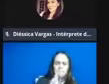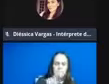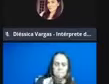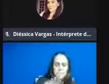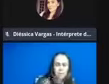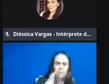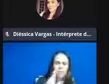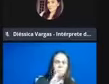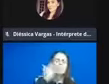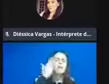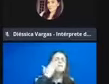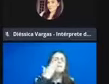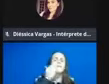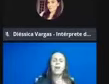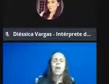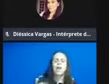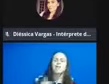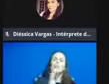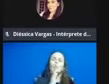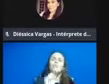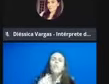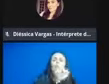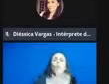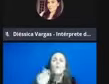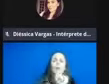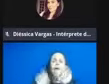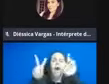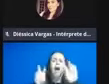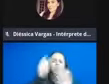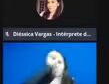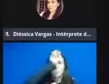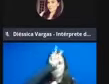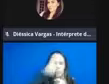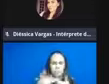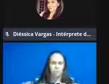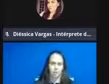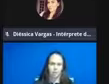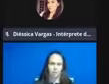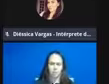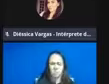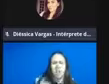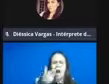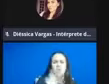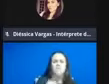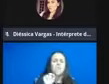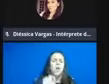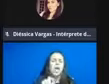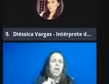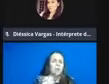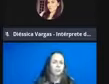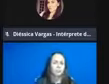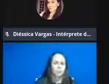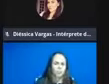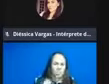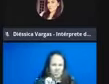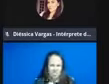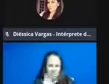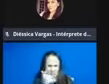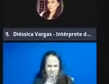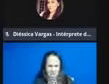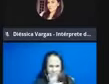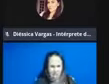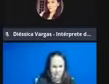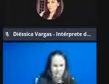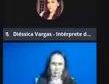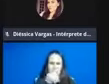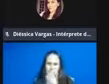onde a gente pôde obter qual era o conhecimento dos alunos acerca dos insetos, do que que eles acham que eram insetos, se eles consideram os insetos